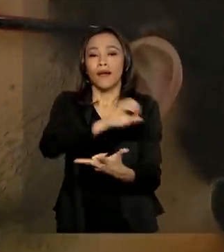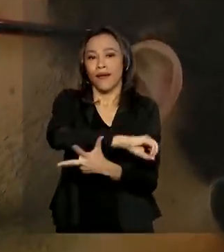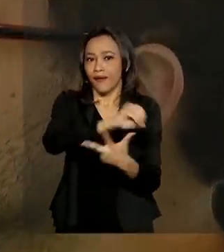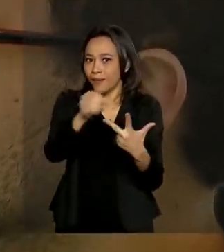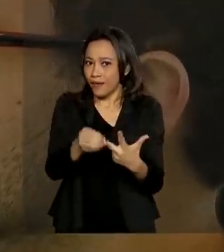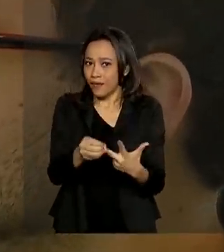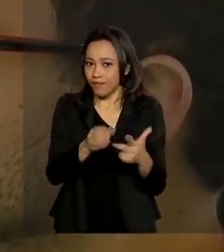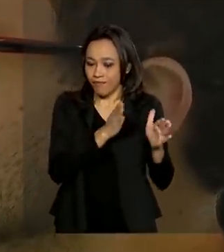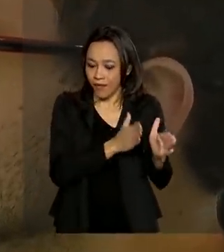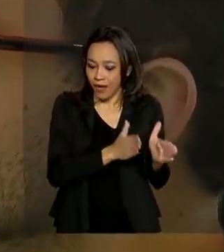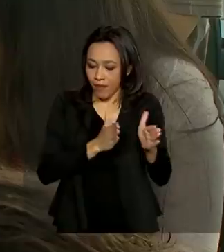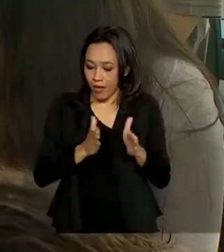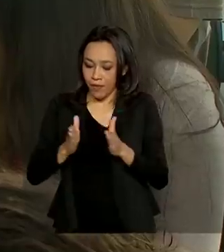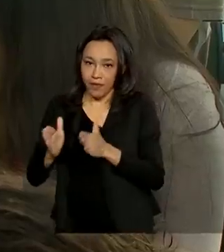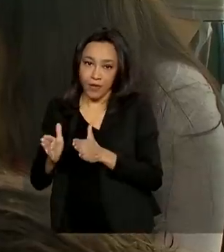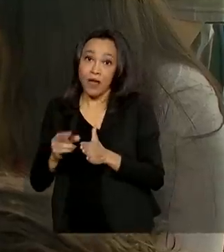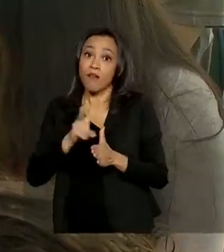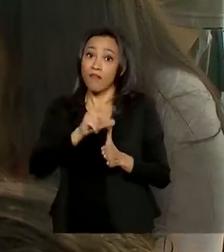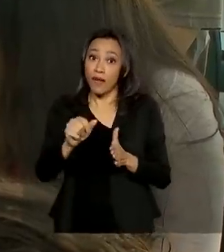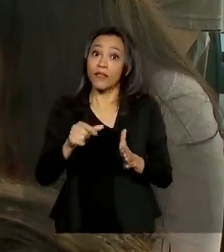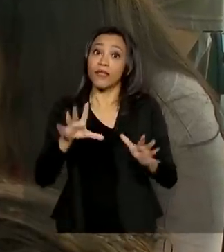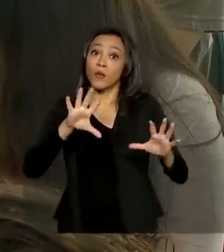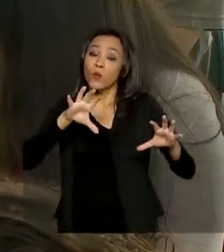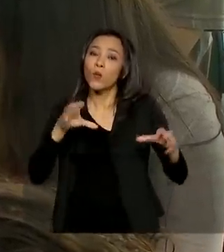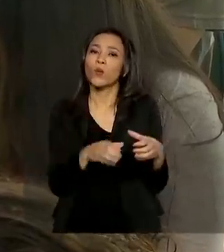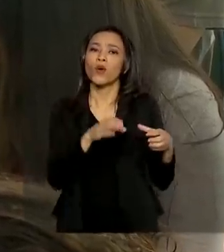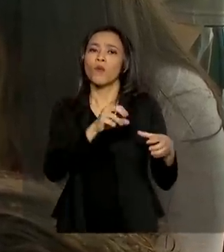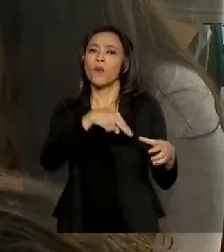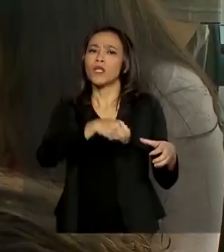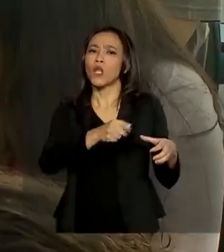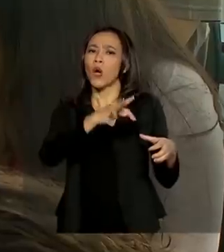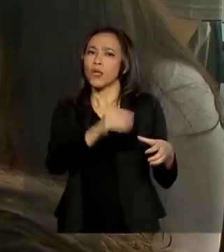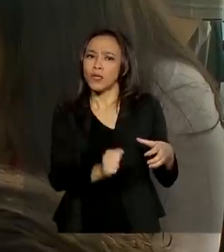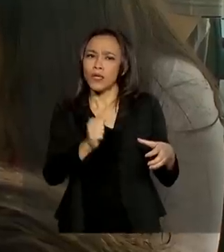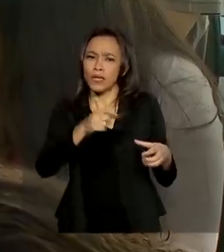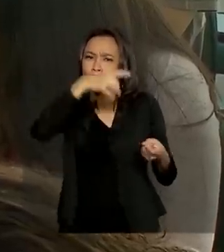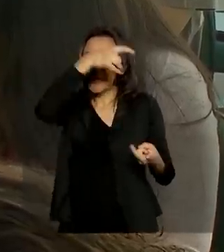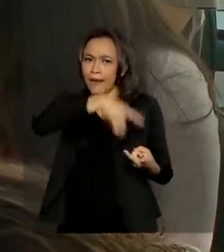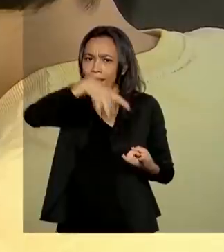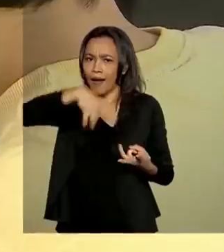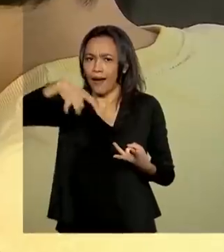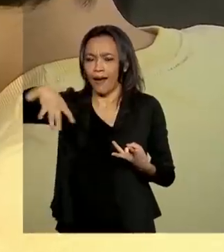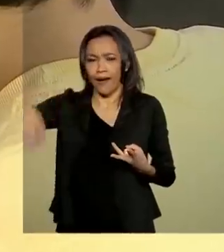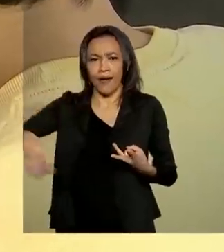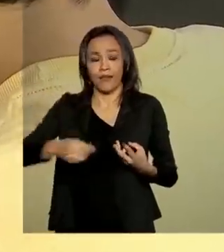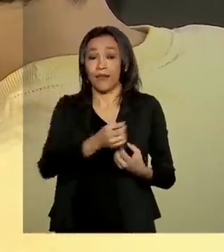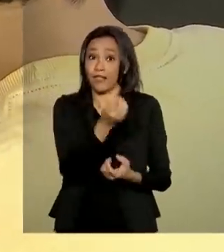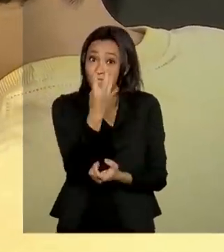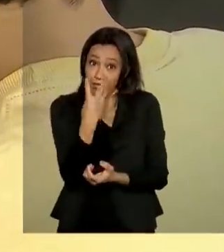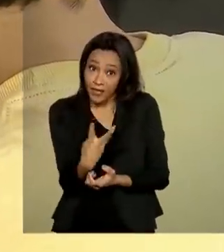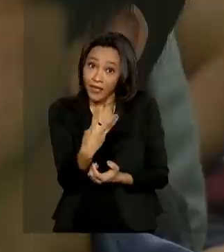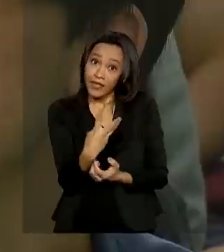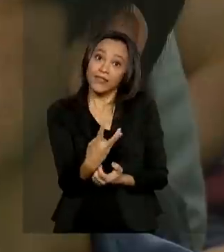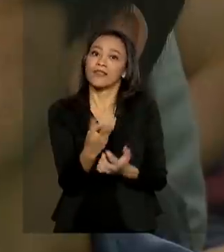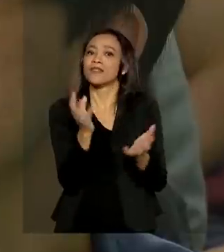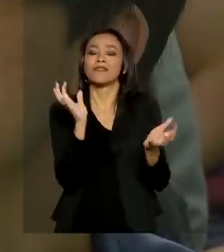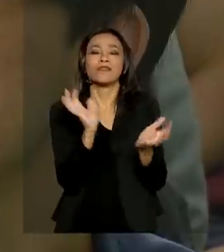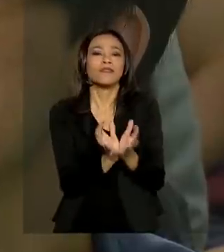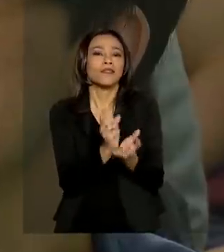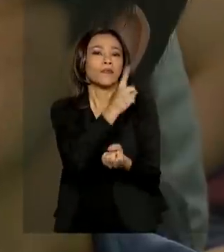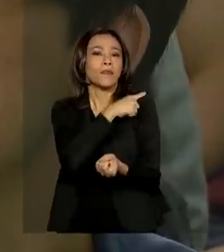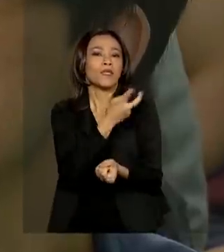seriado. Os alunos formarão uma nota a partir da pontuação adquirida em cada uma das três séries do ensino médio.